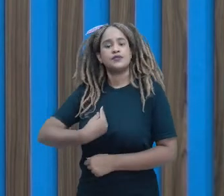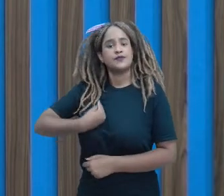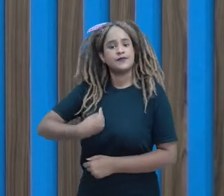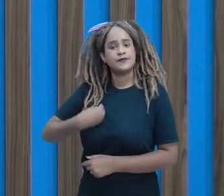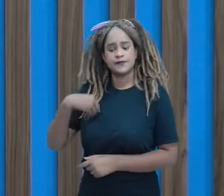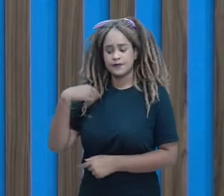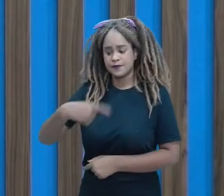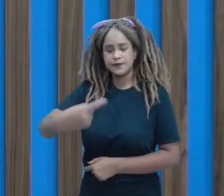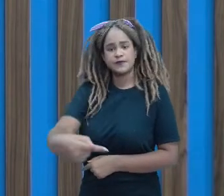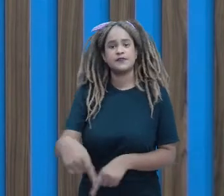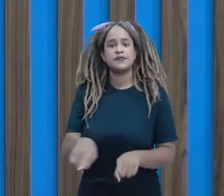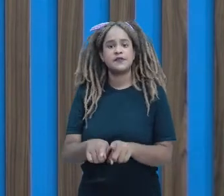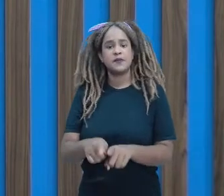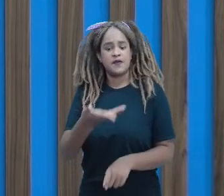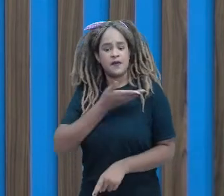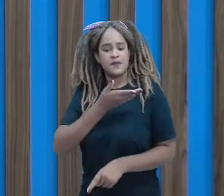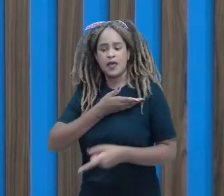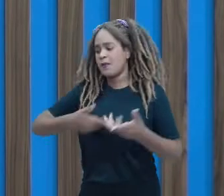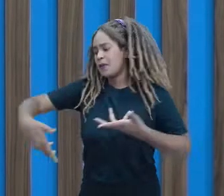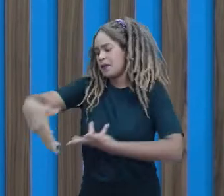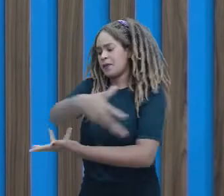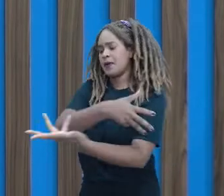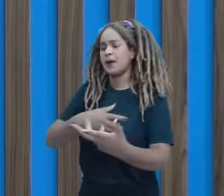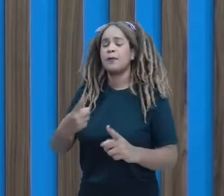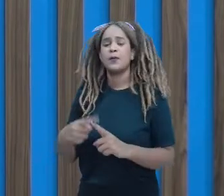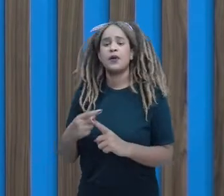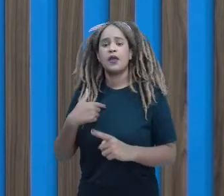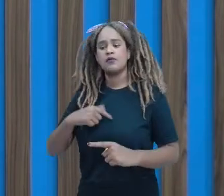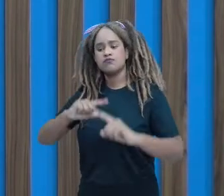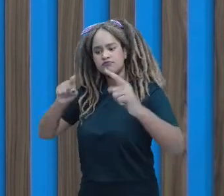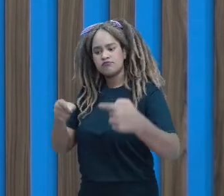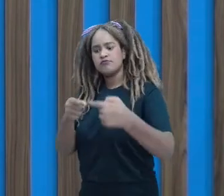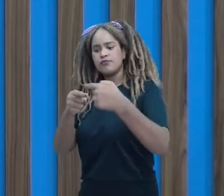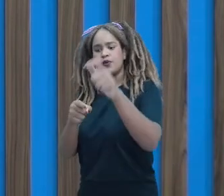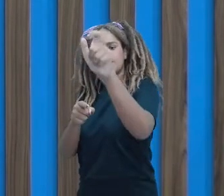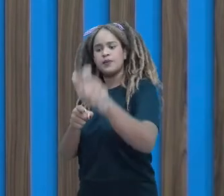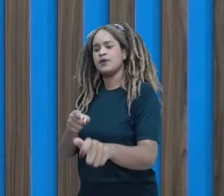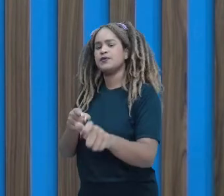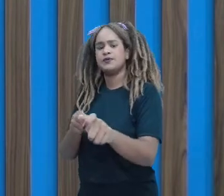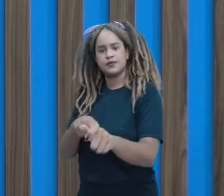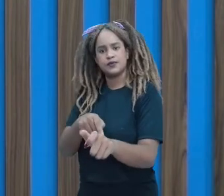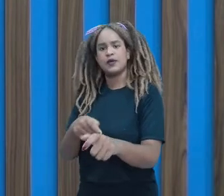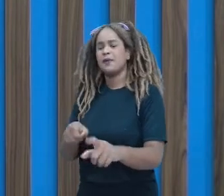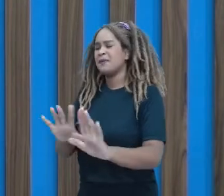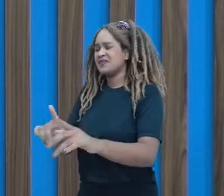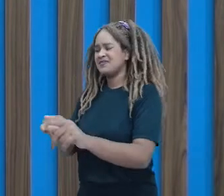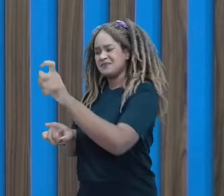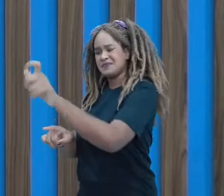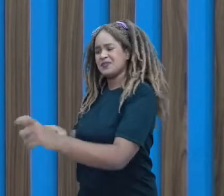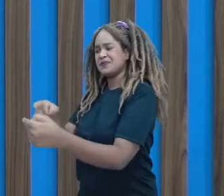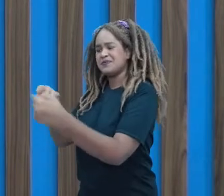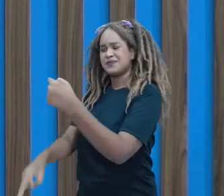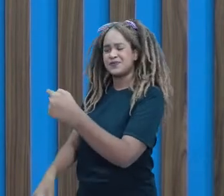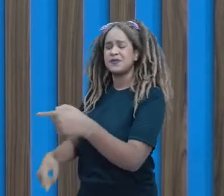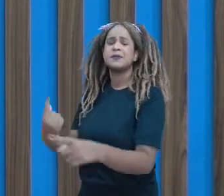dia, com a nossa amizade, né? Porque aqui eu me identifico mais com fulano, e não me dou bem com aquele outro? O que é que aquele